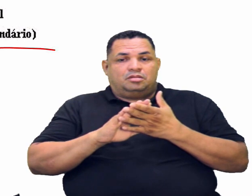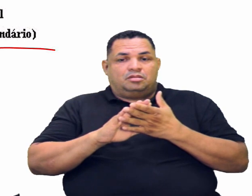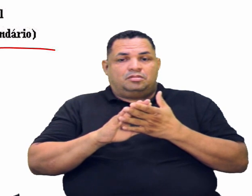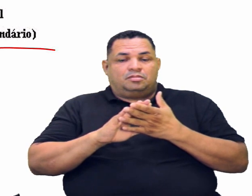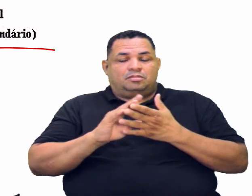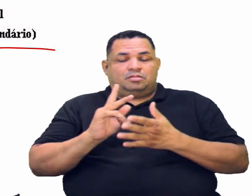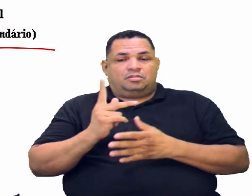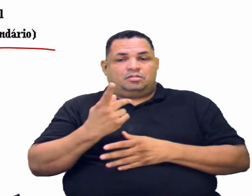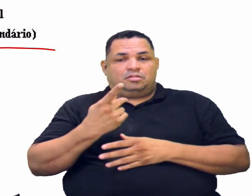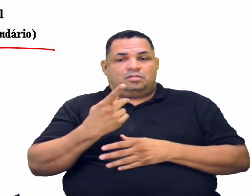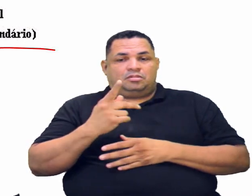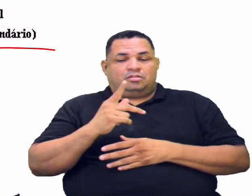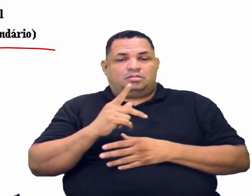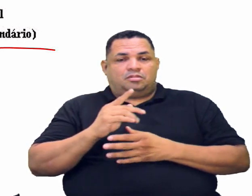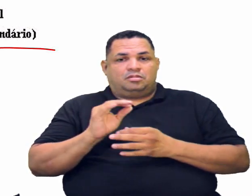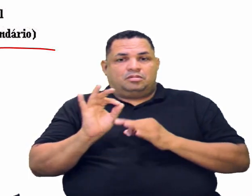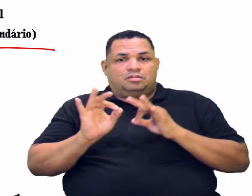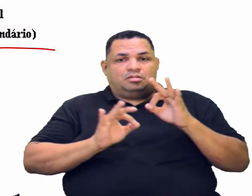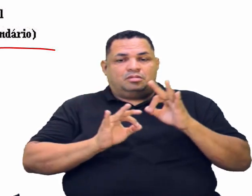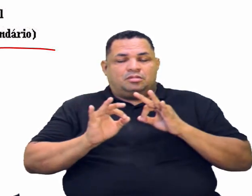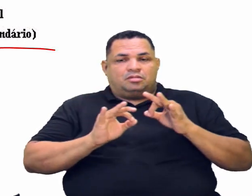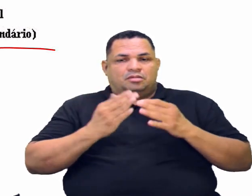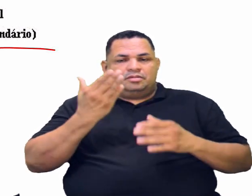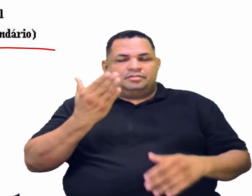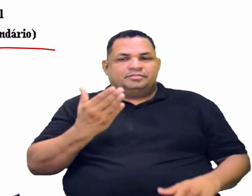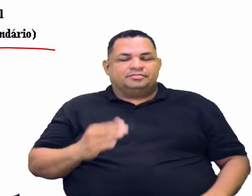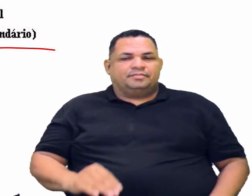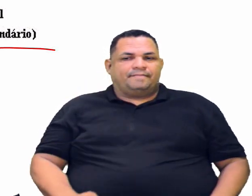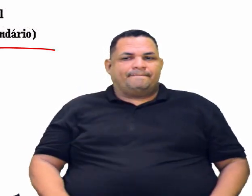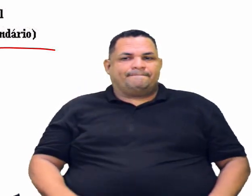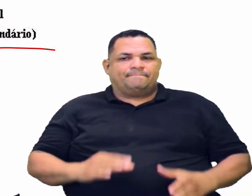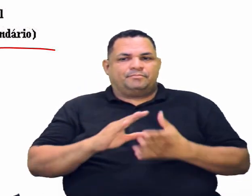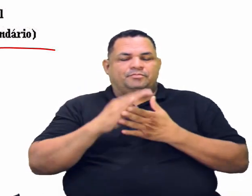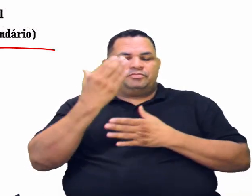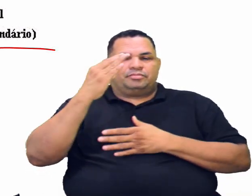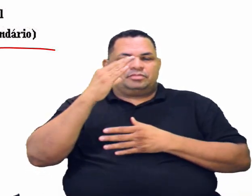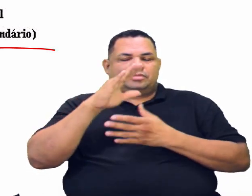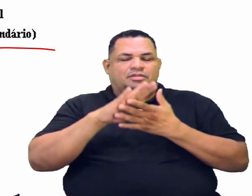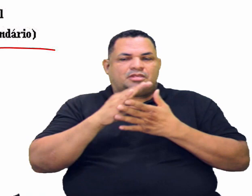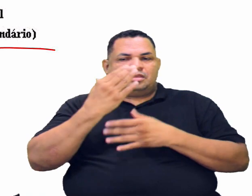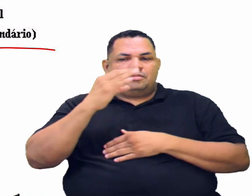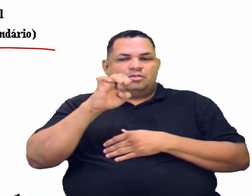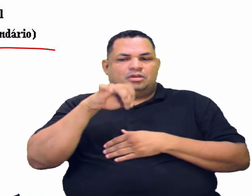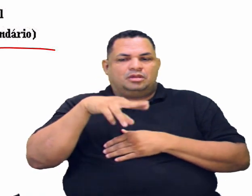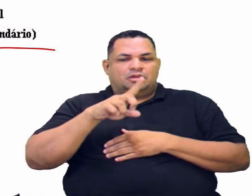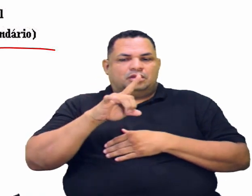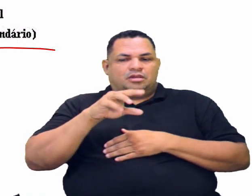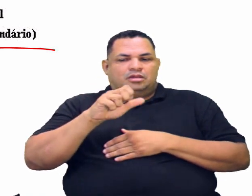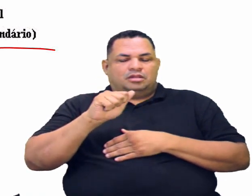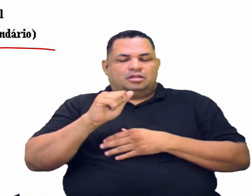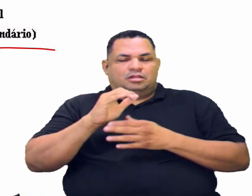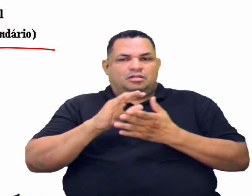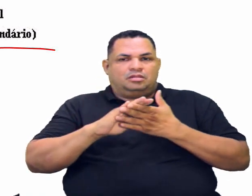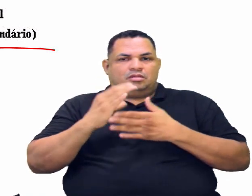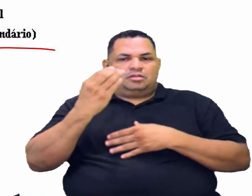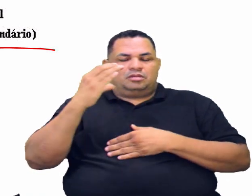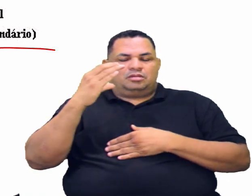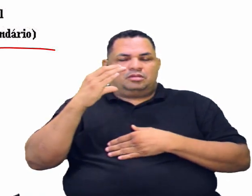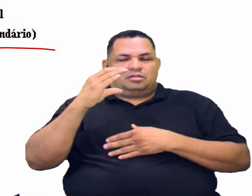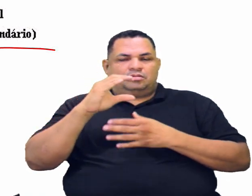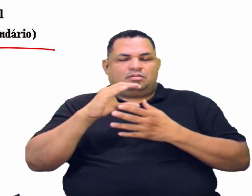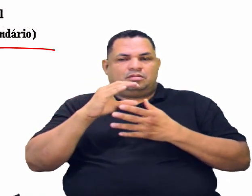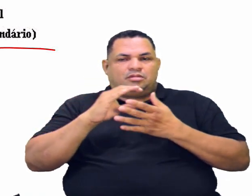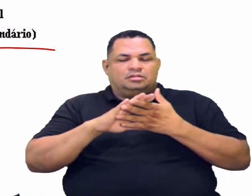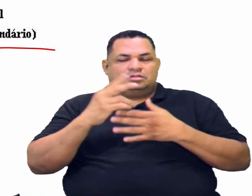Por quê? Porque a hidroxila vai formar-se aqui, ó, no carbono da carbonila, que é um carbono